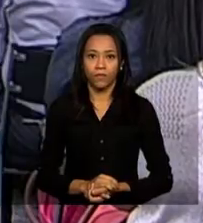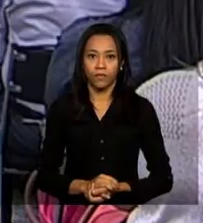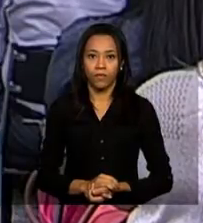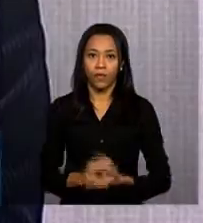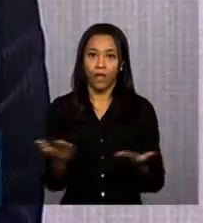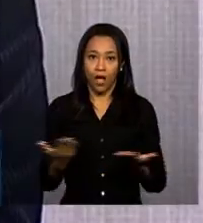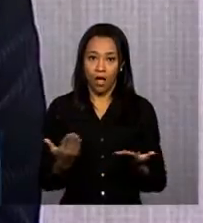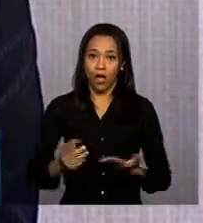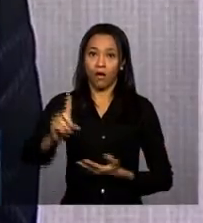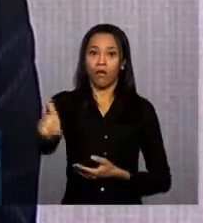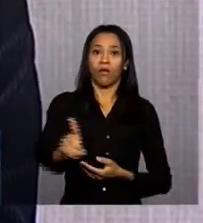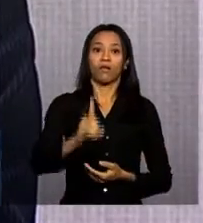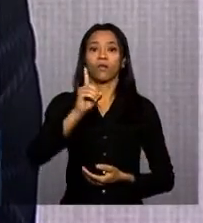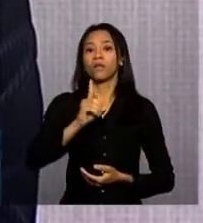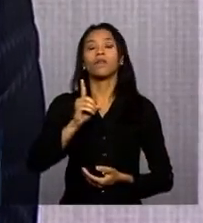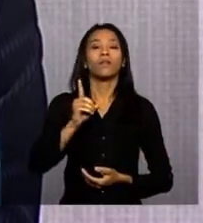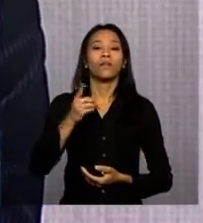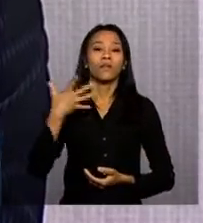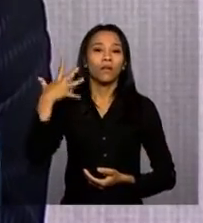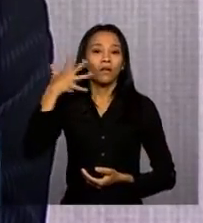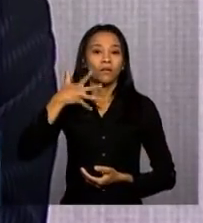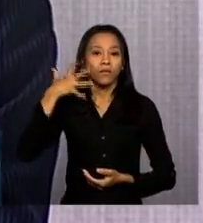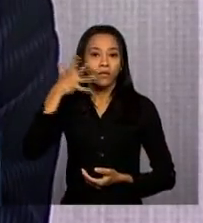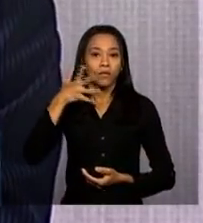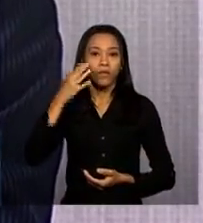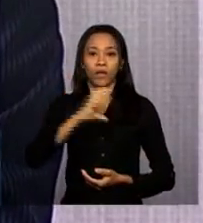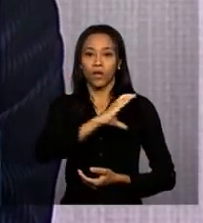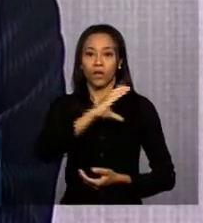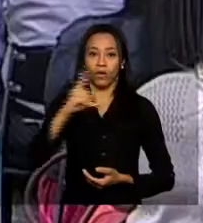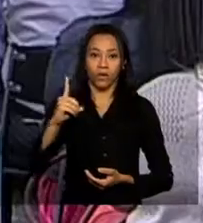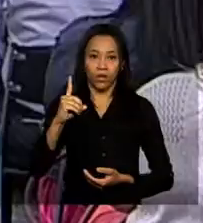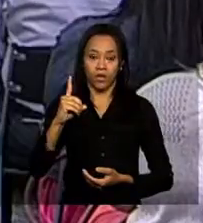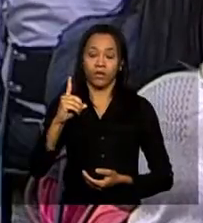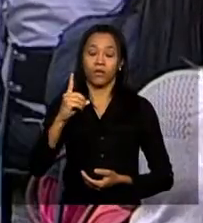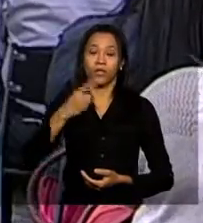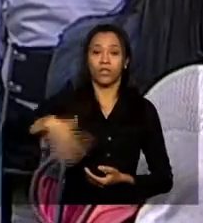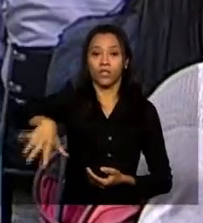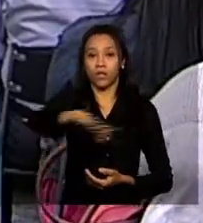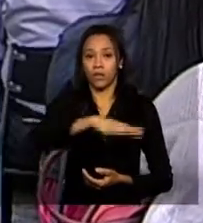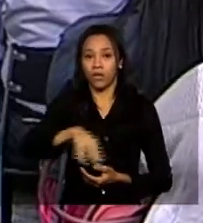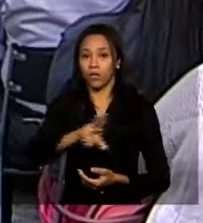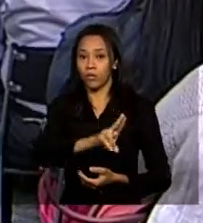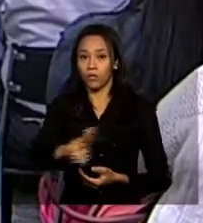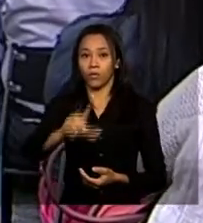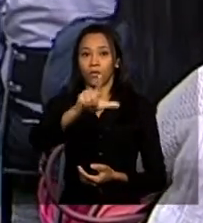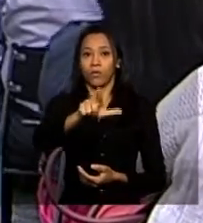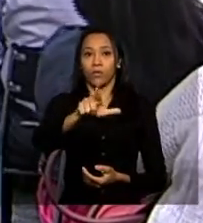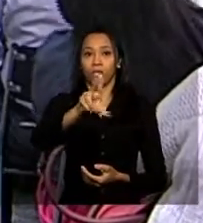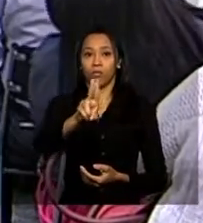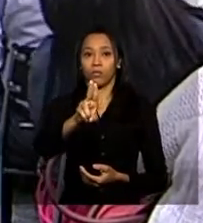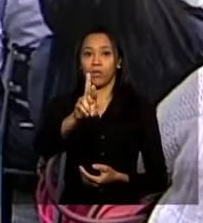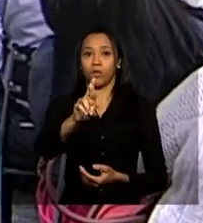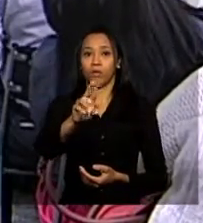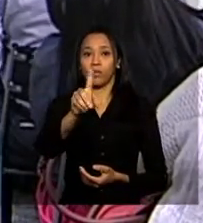Ouviremos agora as palavras da Coordenadora-Geral da Diversidade, Maria Lourdes Rodrigues.